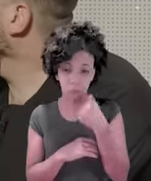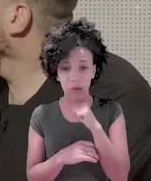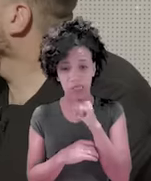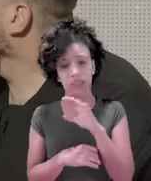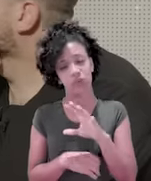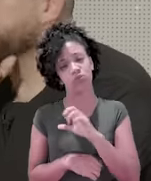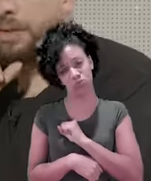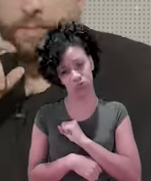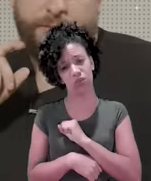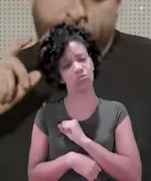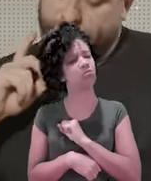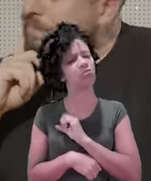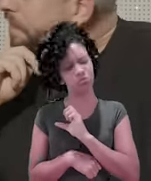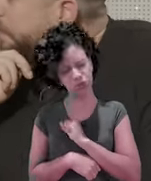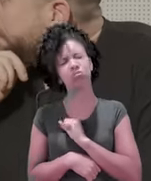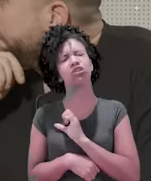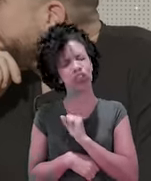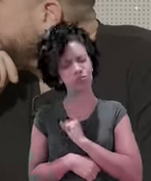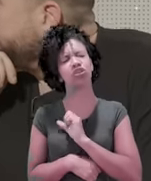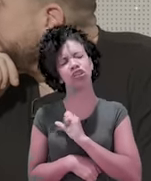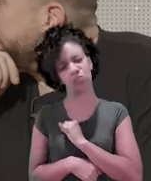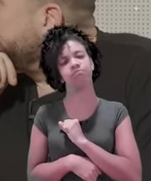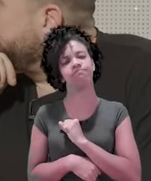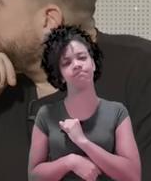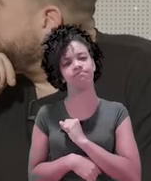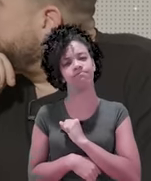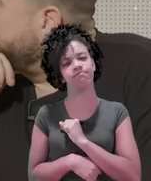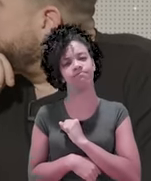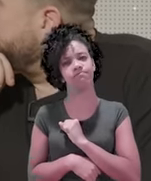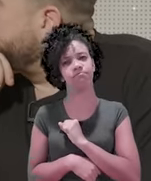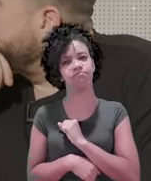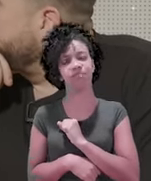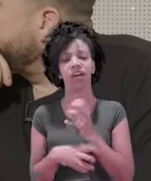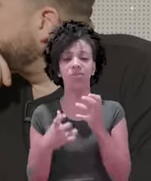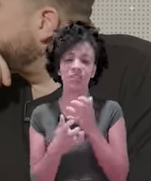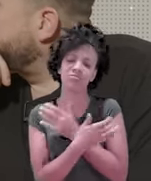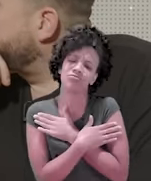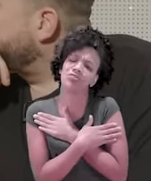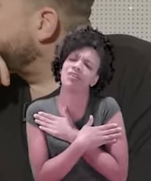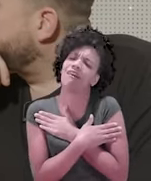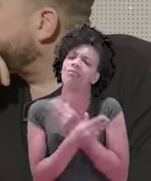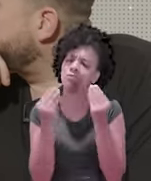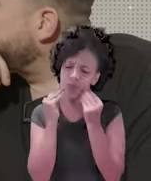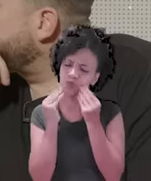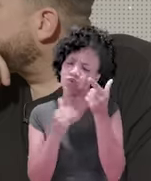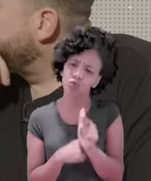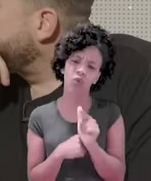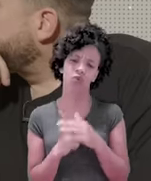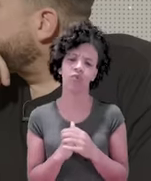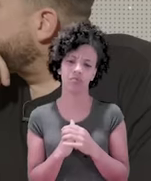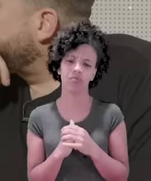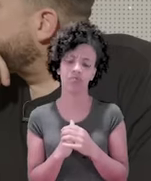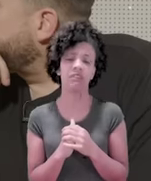eu te amo muito muito muito muito muito o resultado de um abraço novo vejo